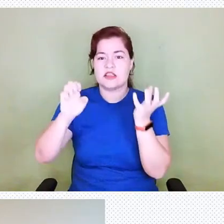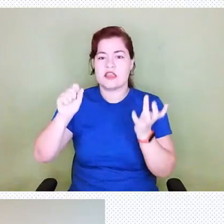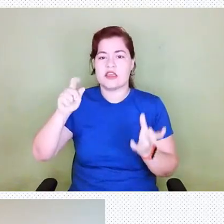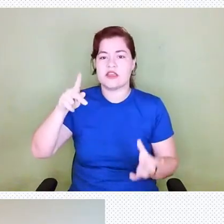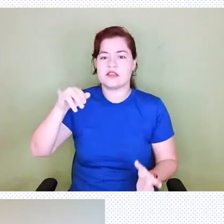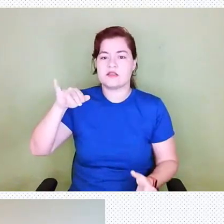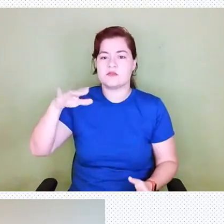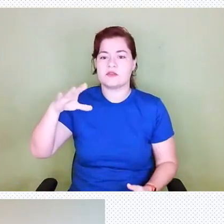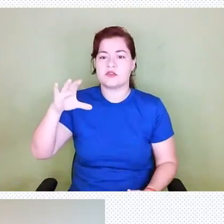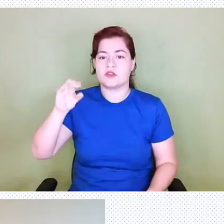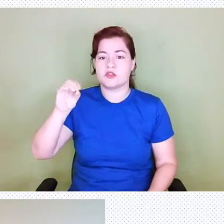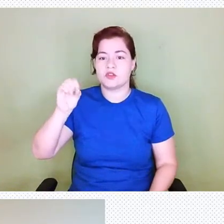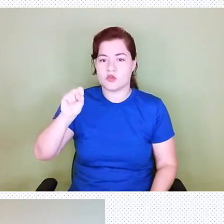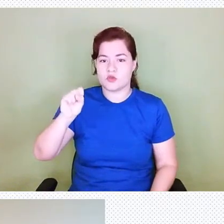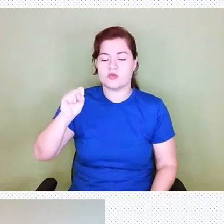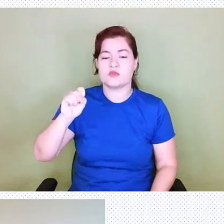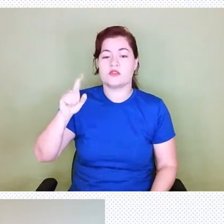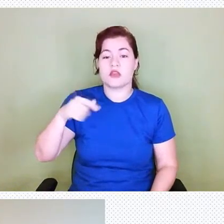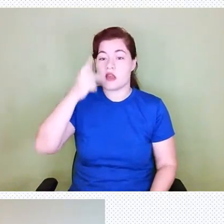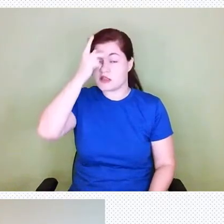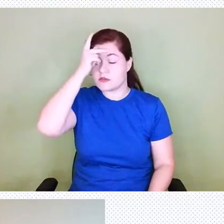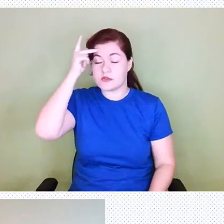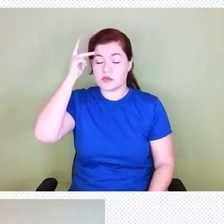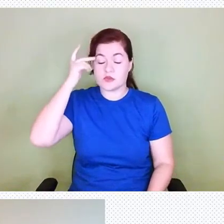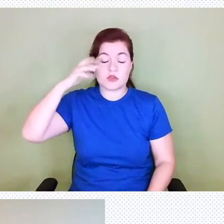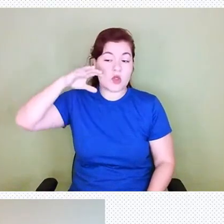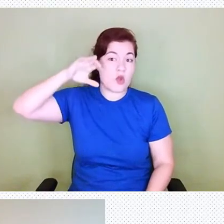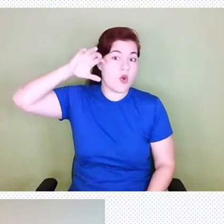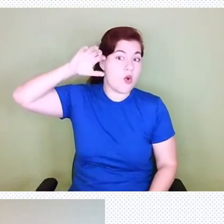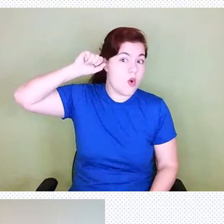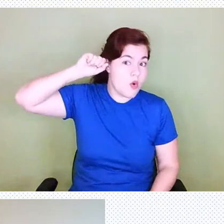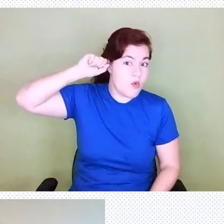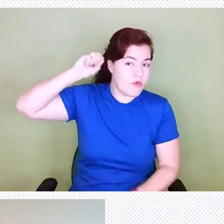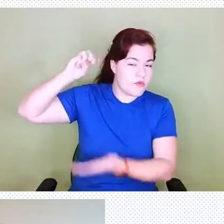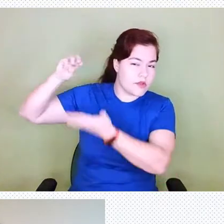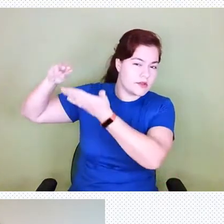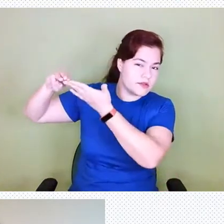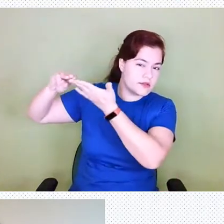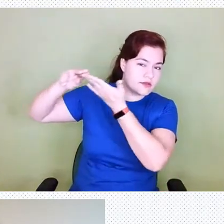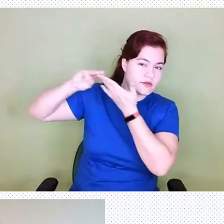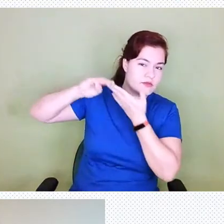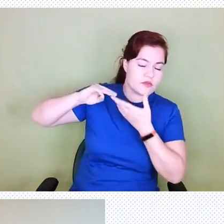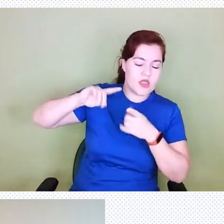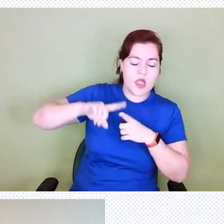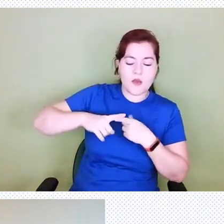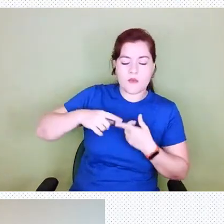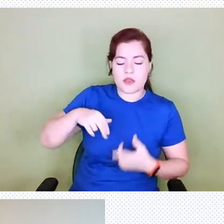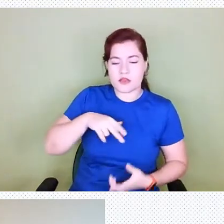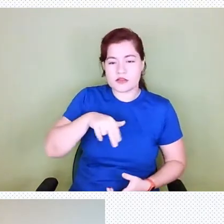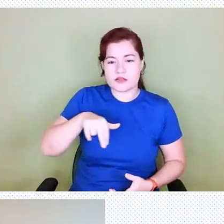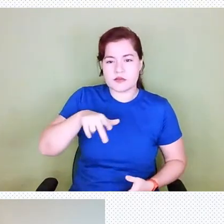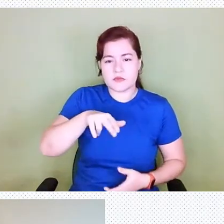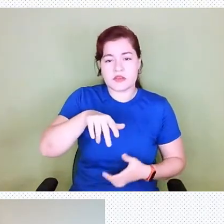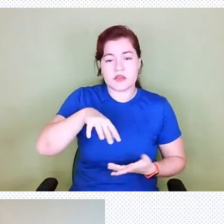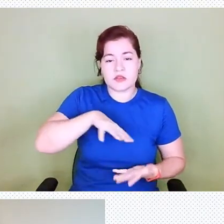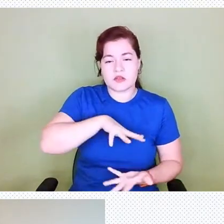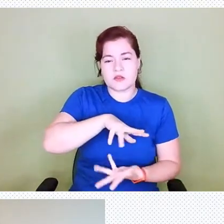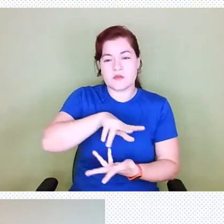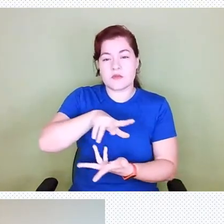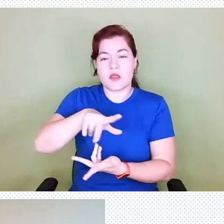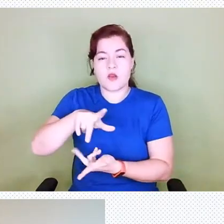a palavra, mas caminhando sobre o peso dos cuidados do mundo, daqueles